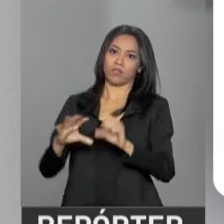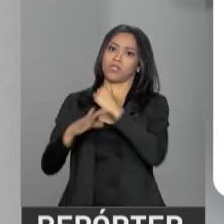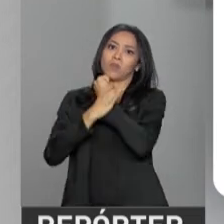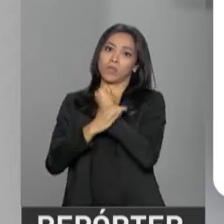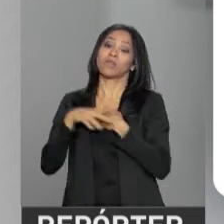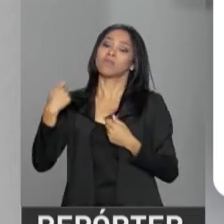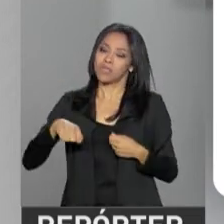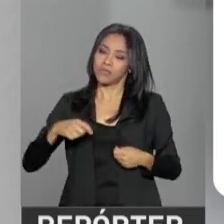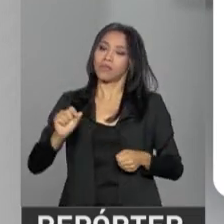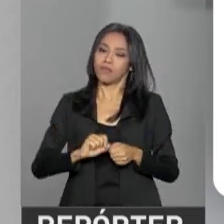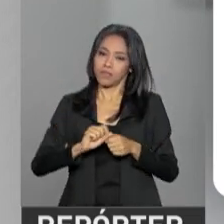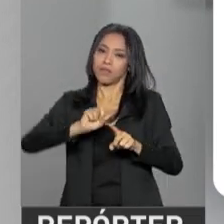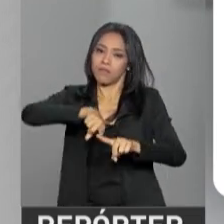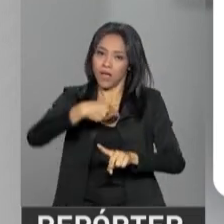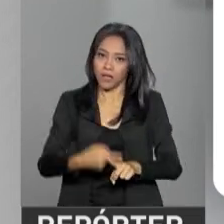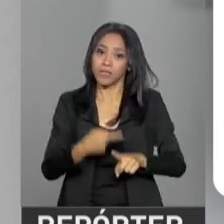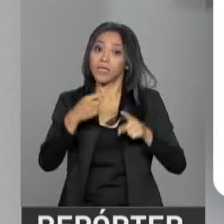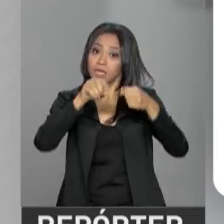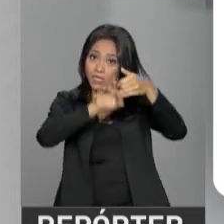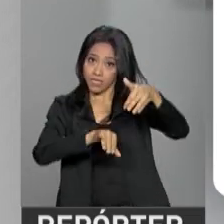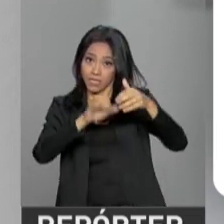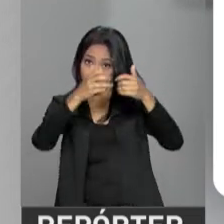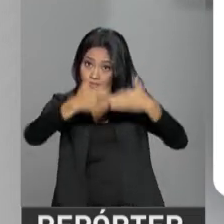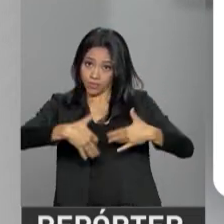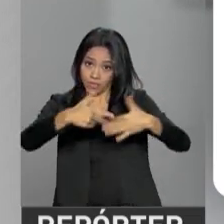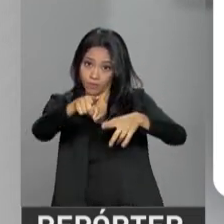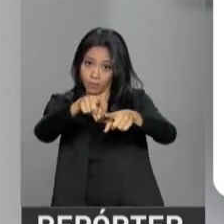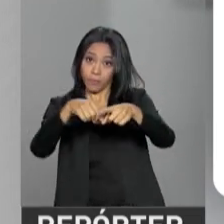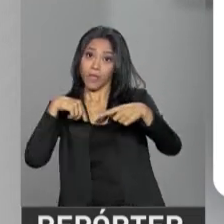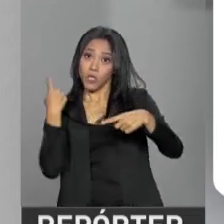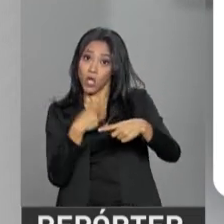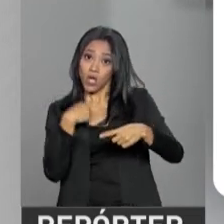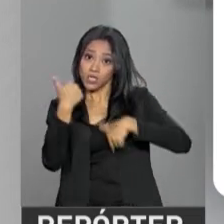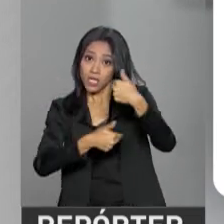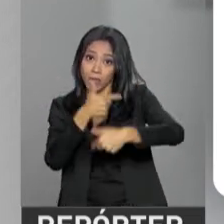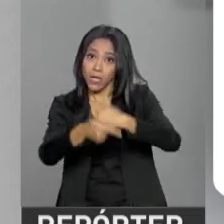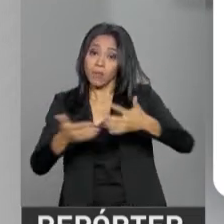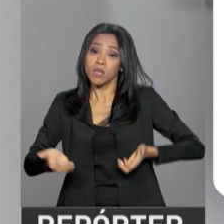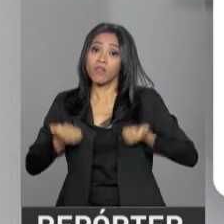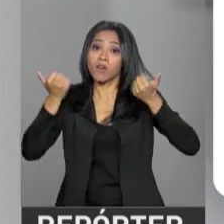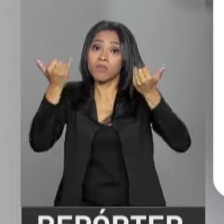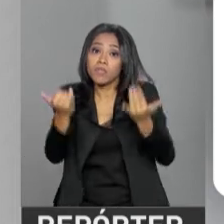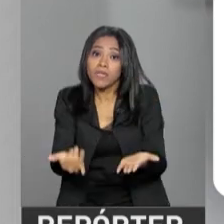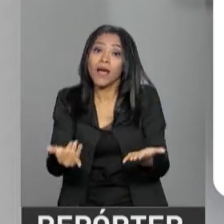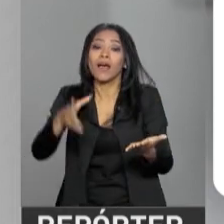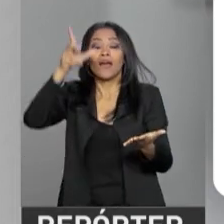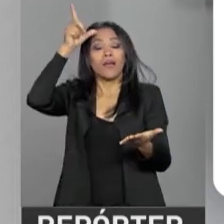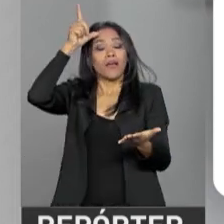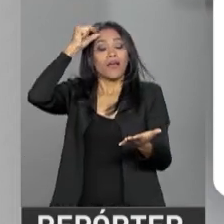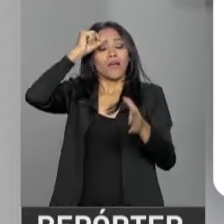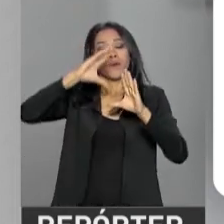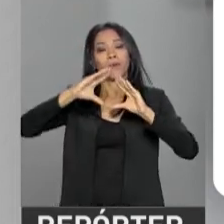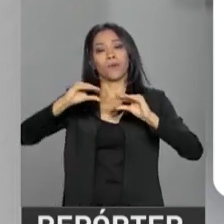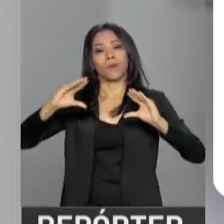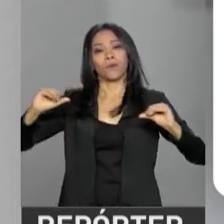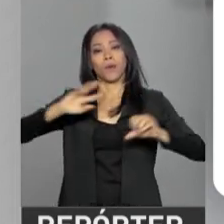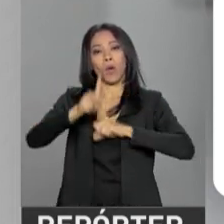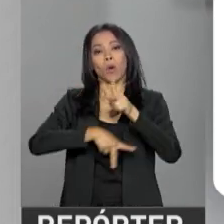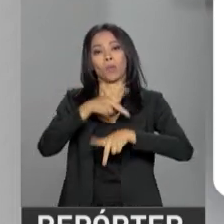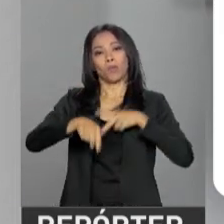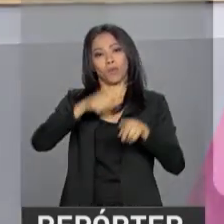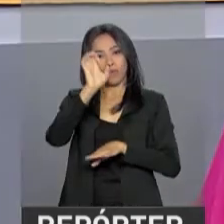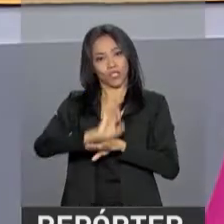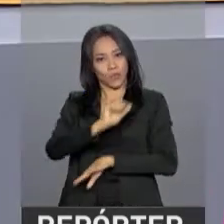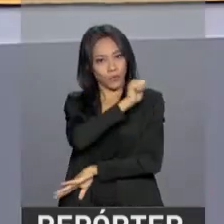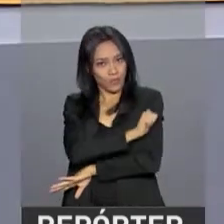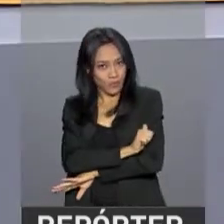fazer mais. Ele escreveu o seguinte: estamos trabalhando e vamos devolver a tranquilidade ao povo do Rio.